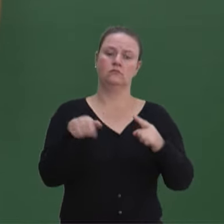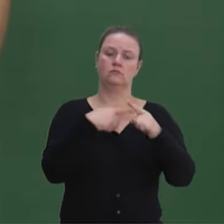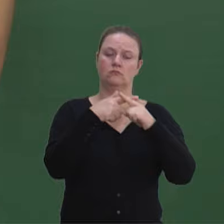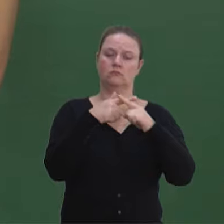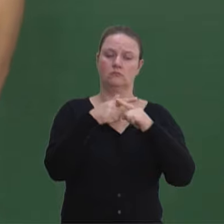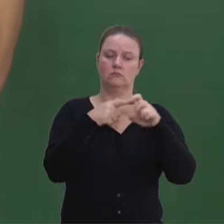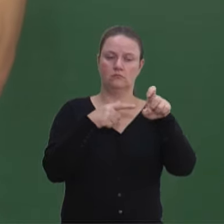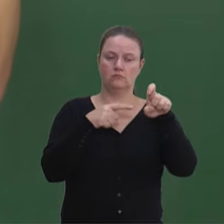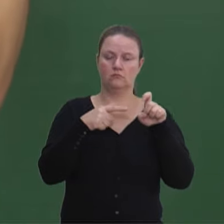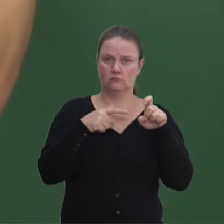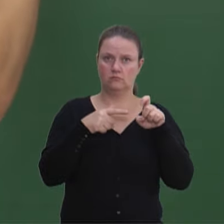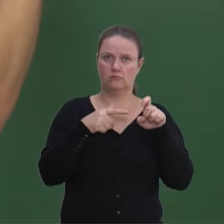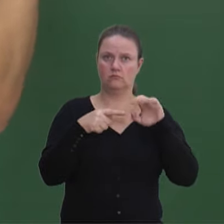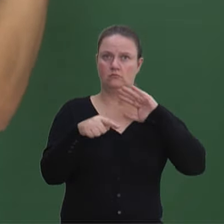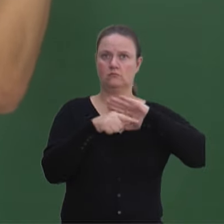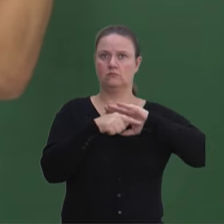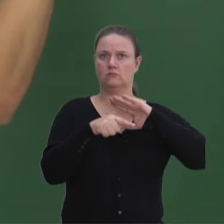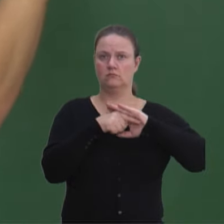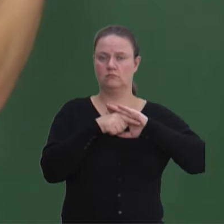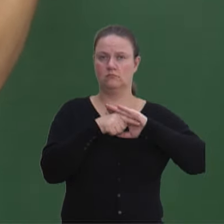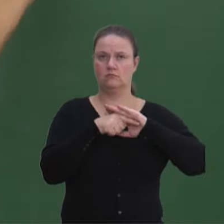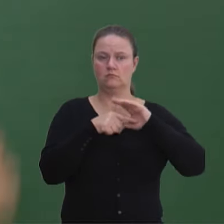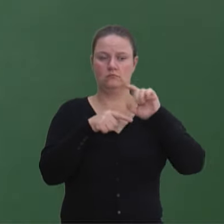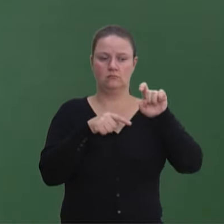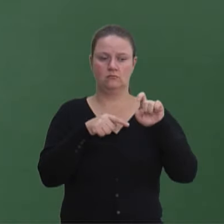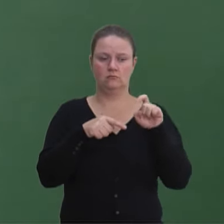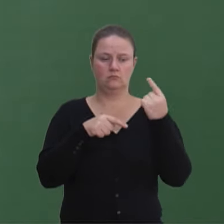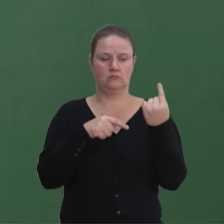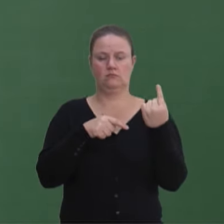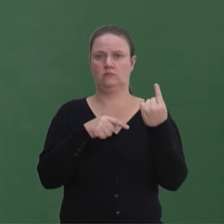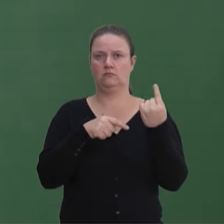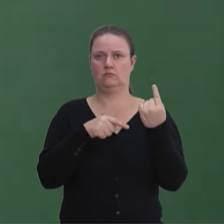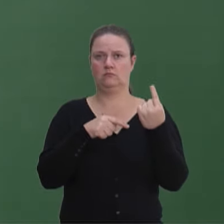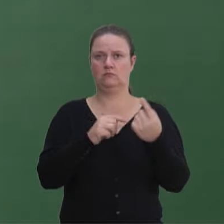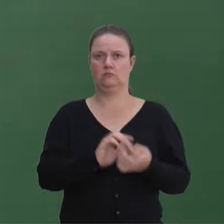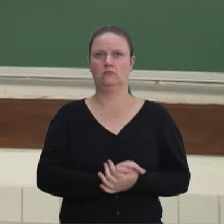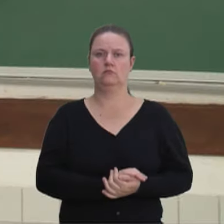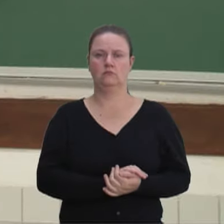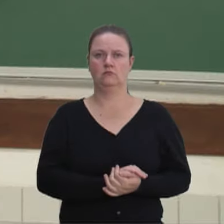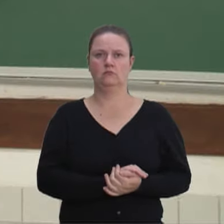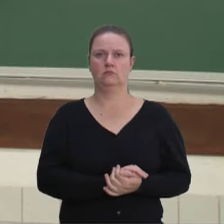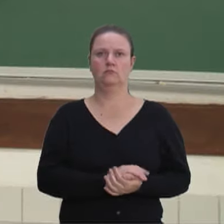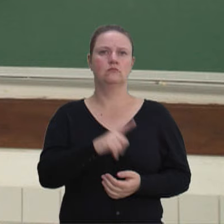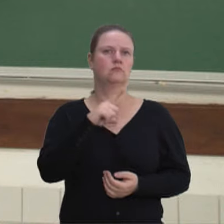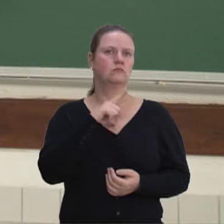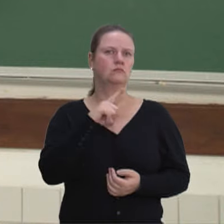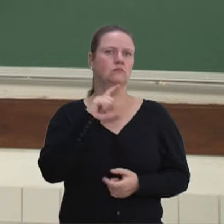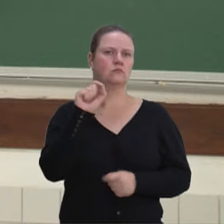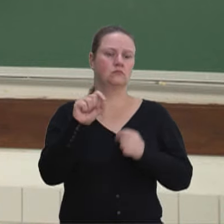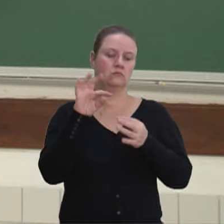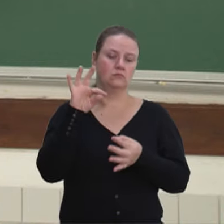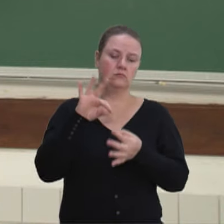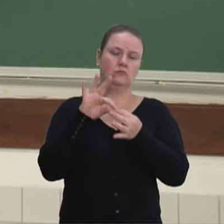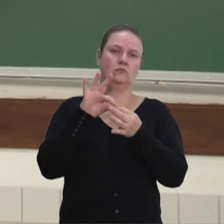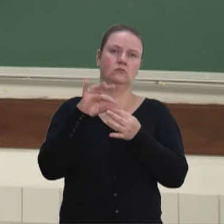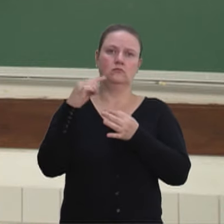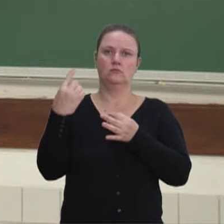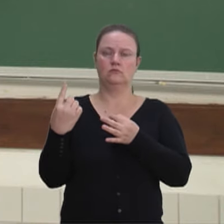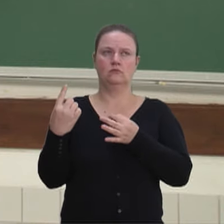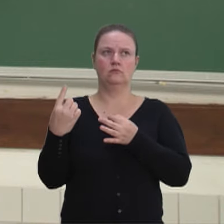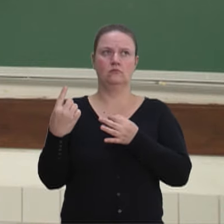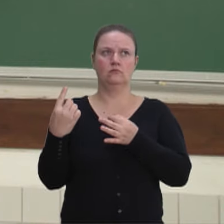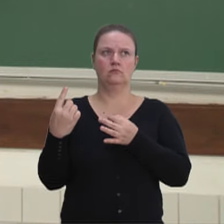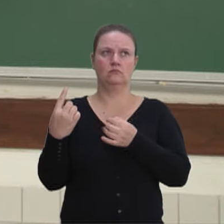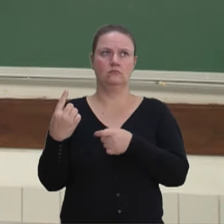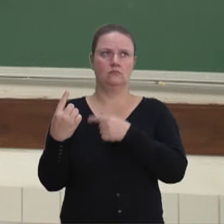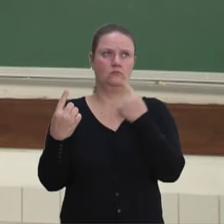x menos x1. Tá, tem o meu ponto que é 1 e 1, vou colocar ele aqui em